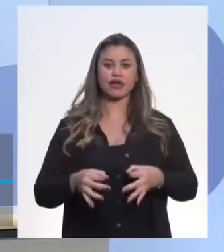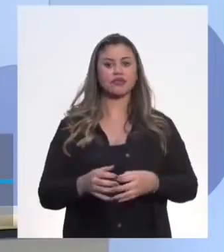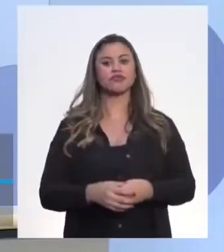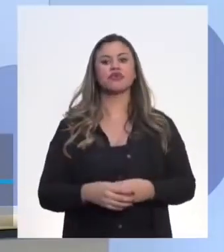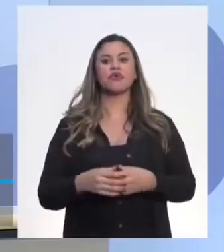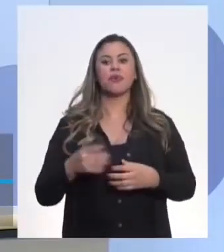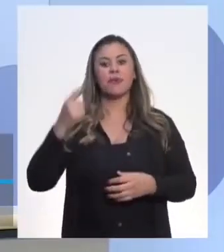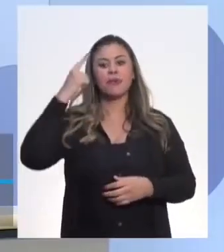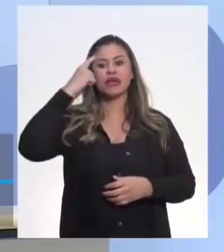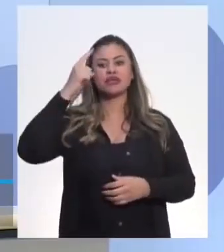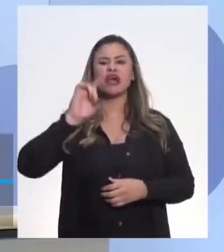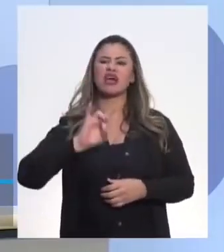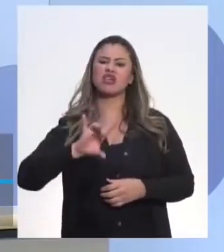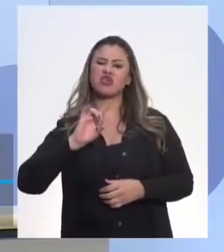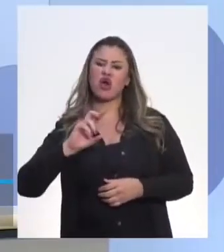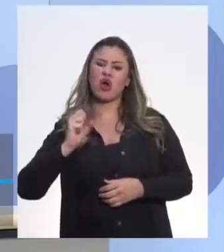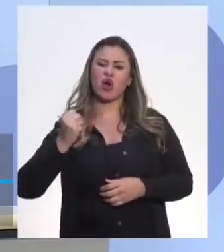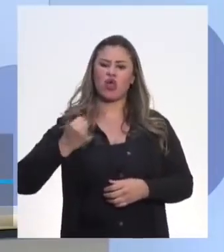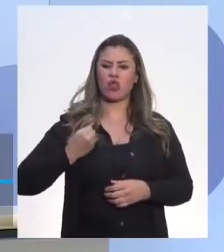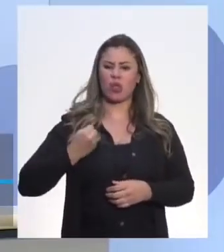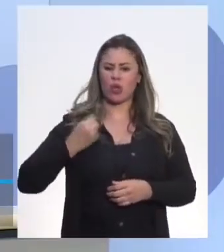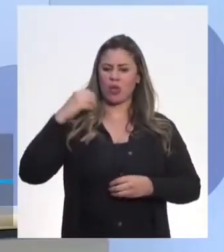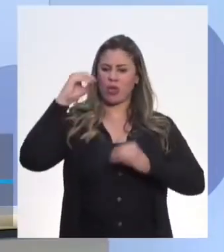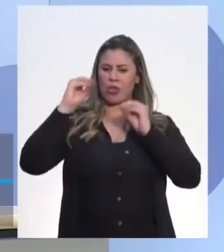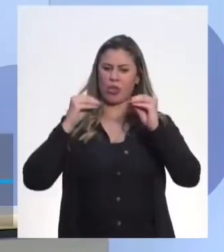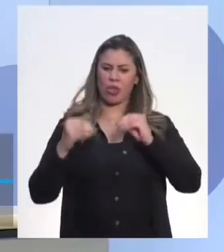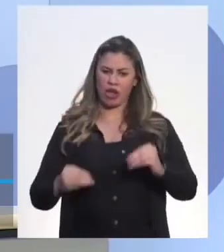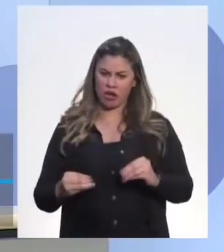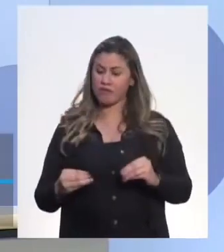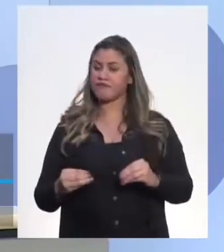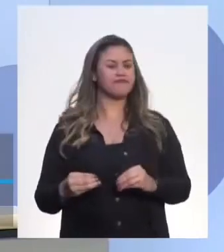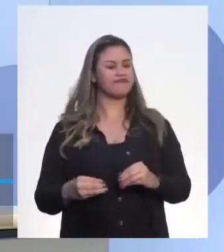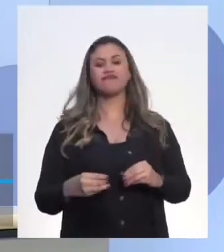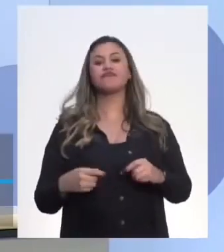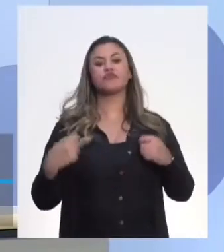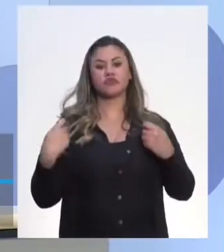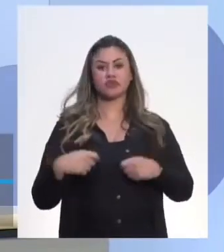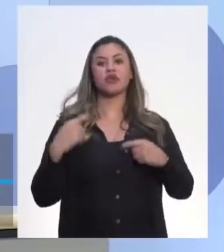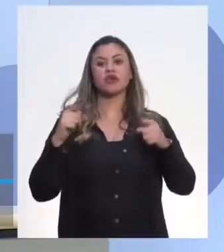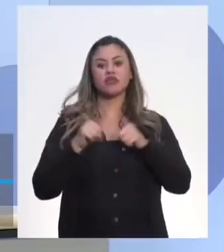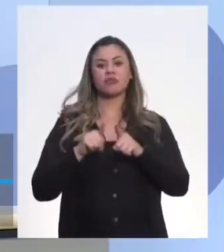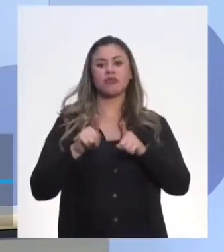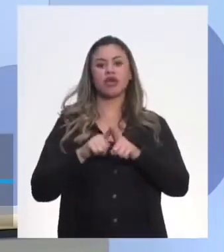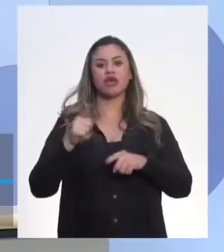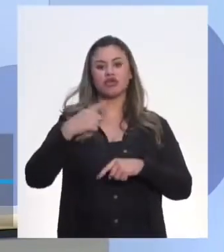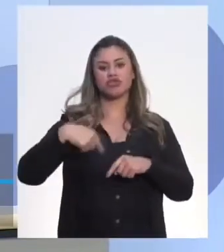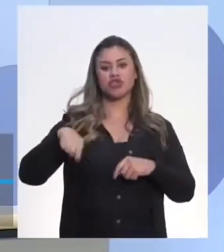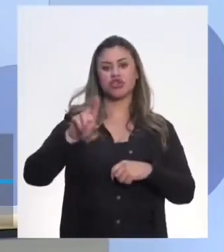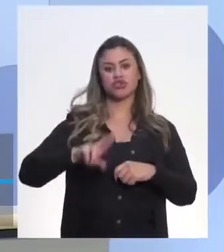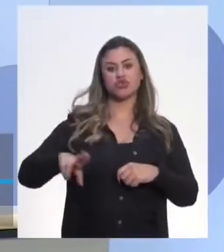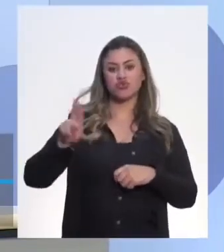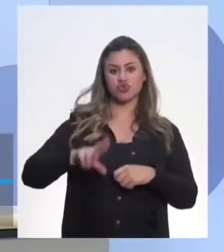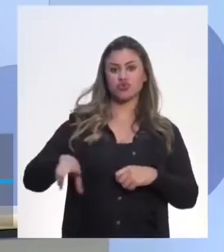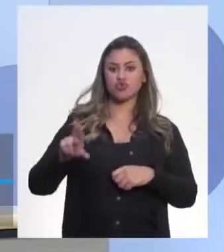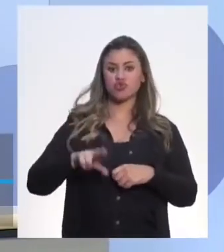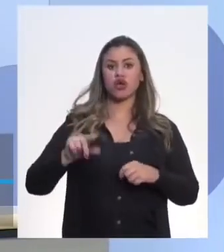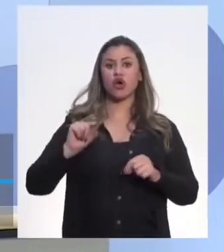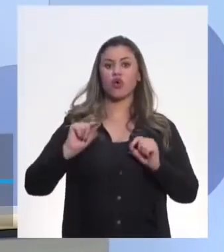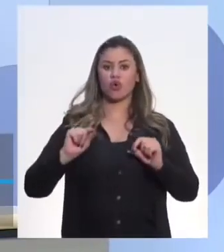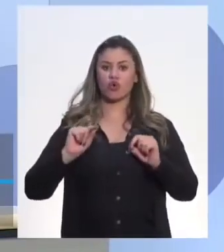Não adianta só apenas colocar os valores que aí entra o que nós geralmente colocamos que nós geralmente